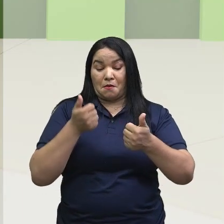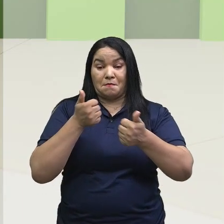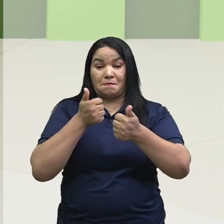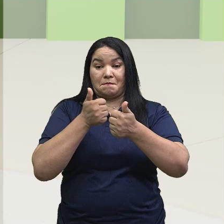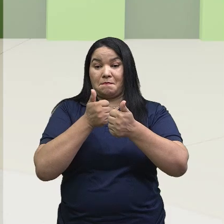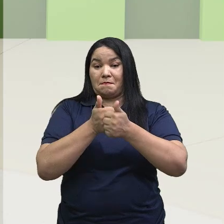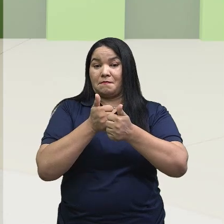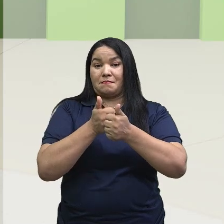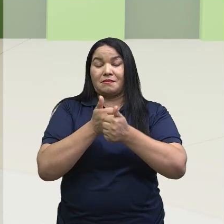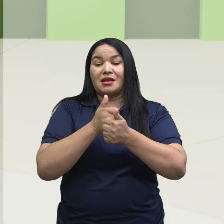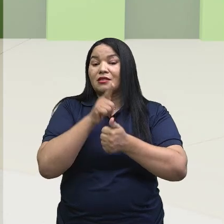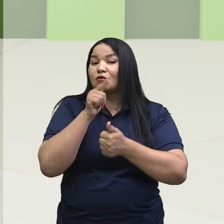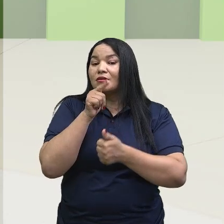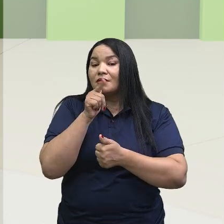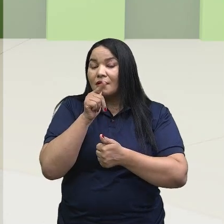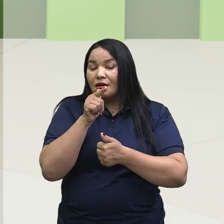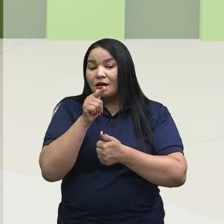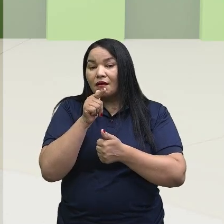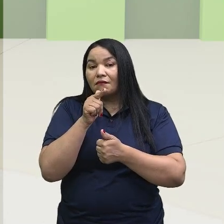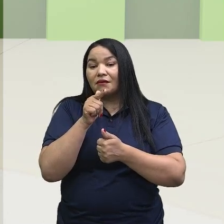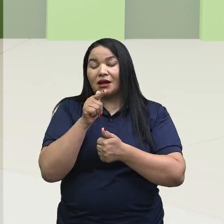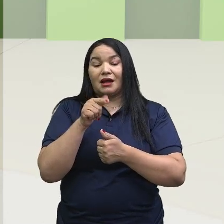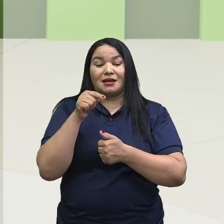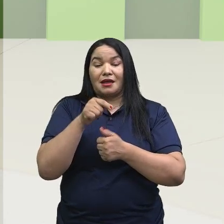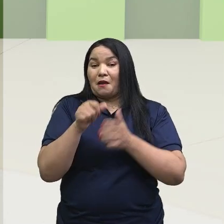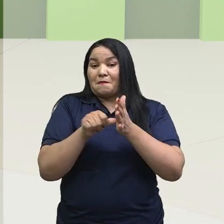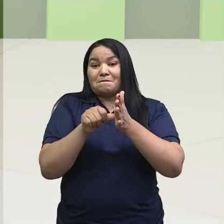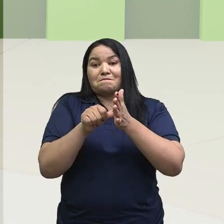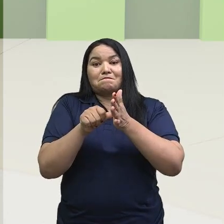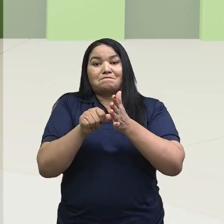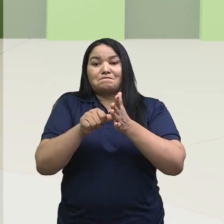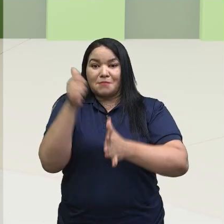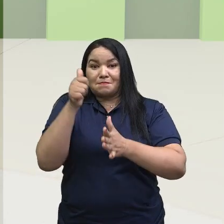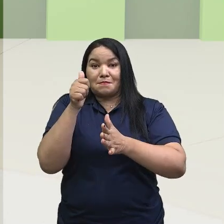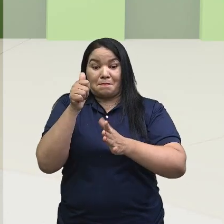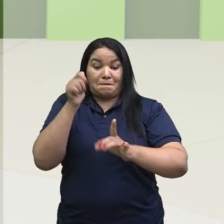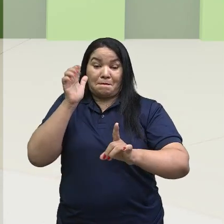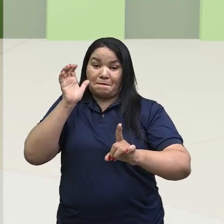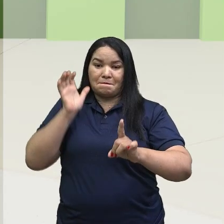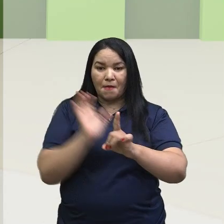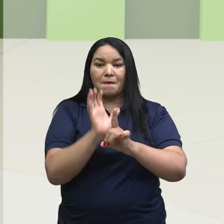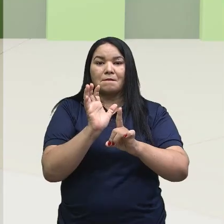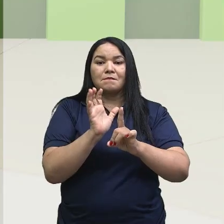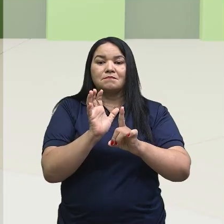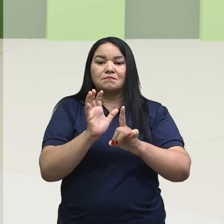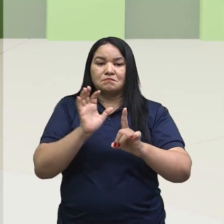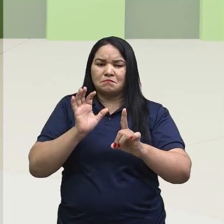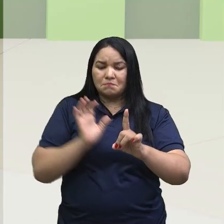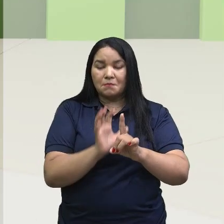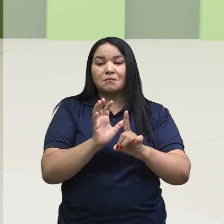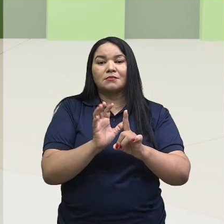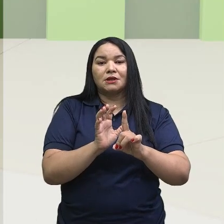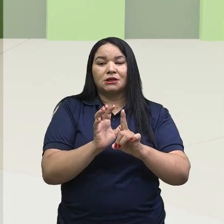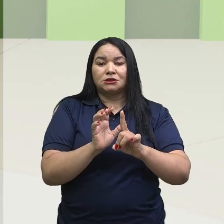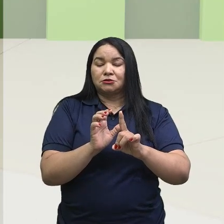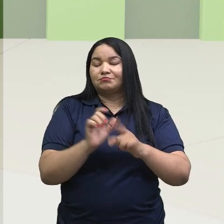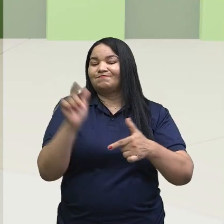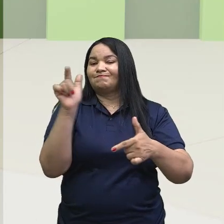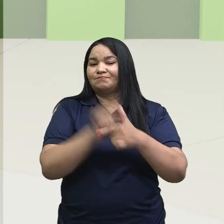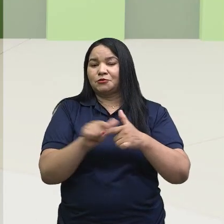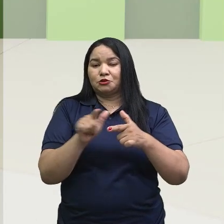de fontes de água, foi o primeiro impacto que atingiu ele, tá? Então